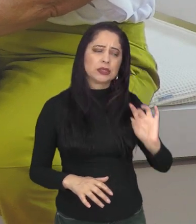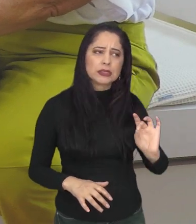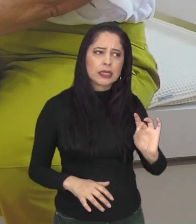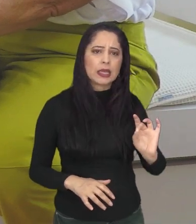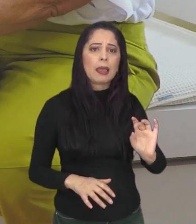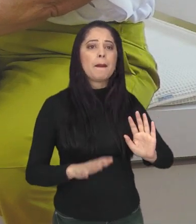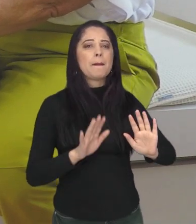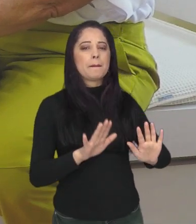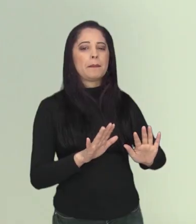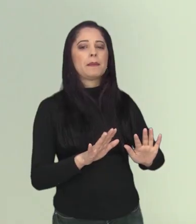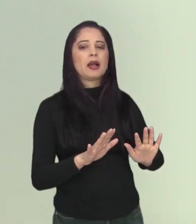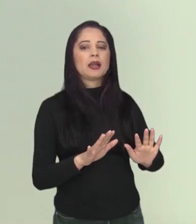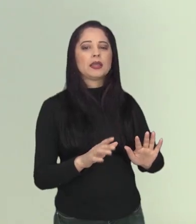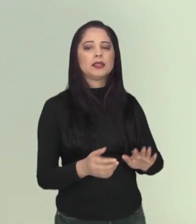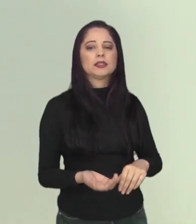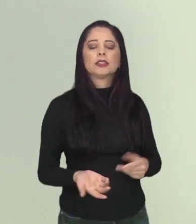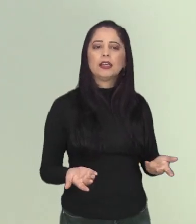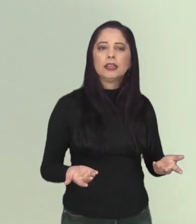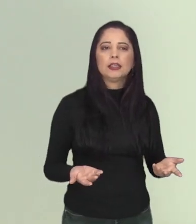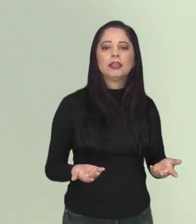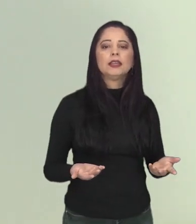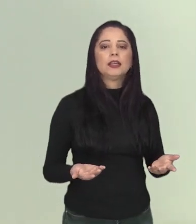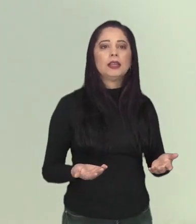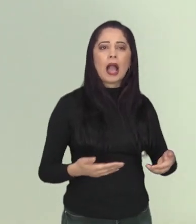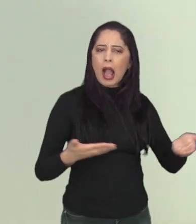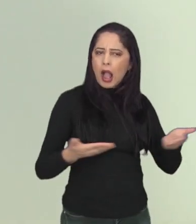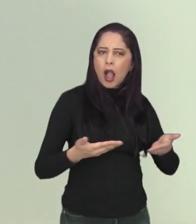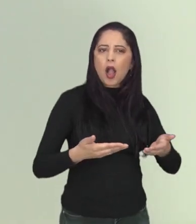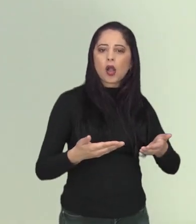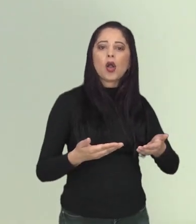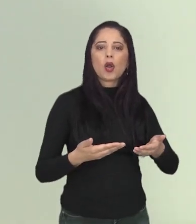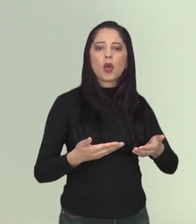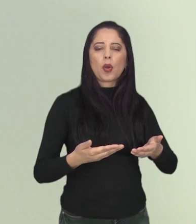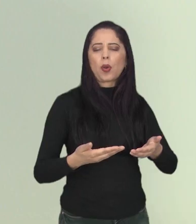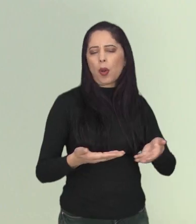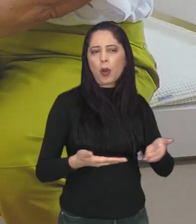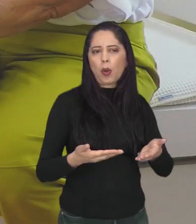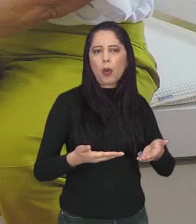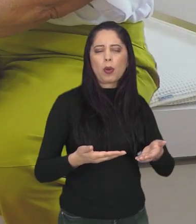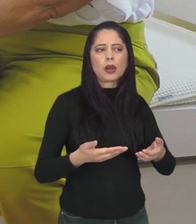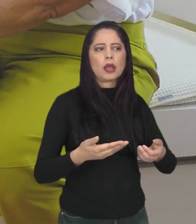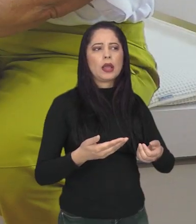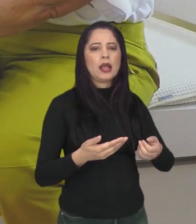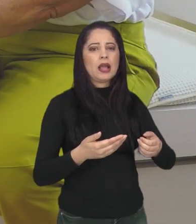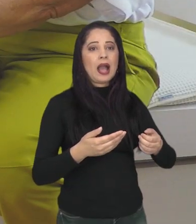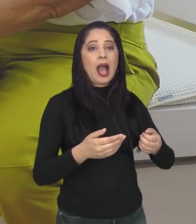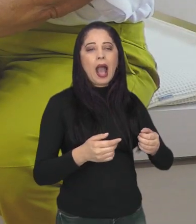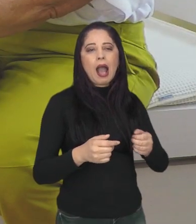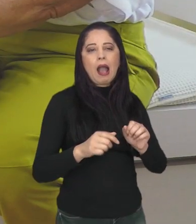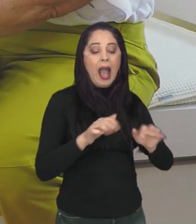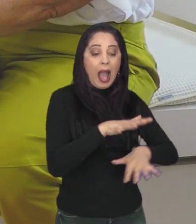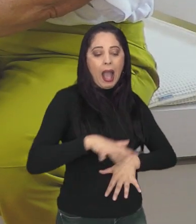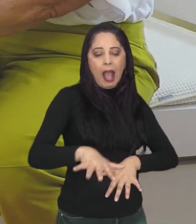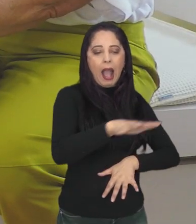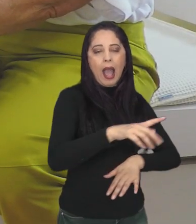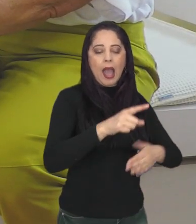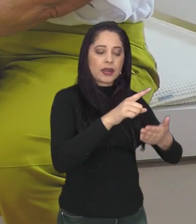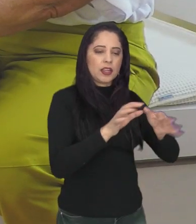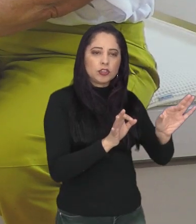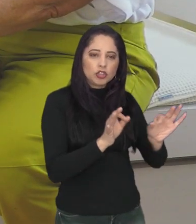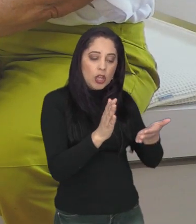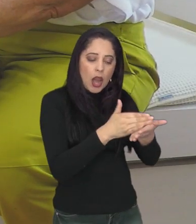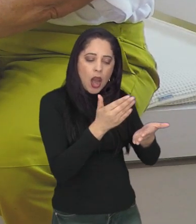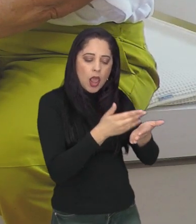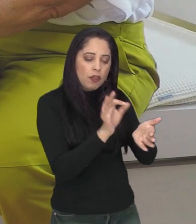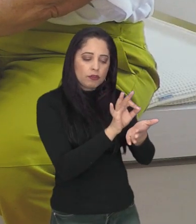recente se isso vem crescendo com o tempo mais recentemente a encadernação